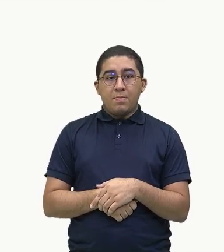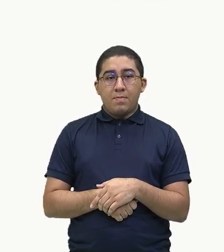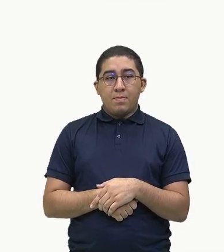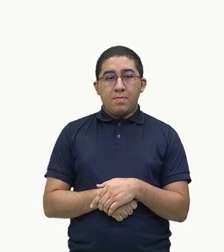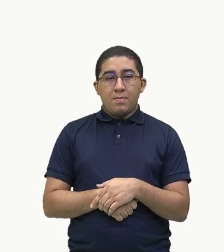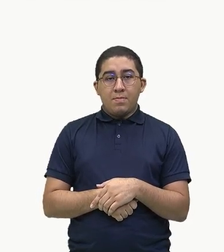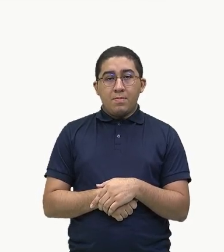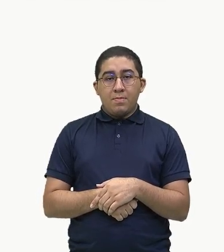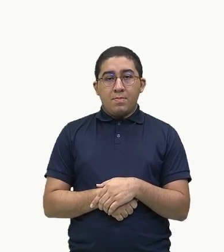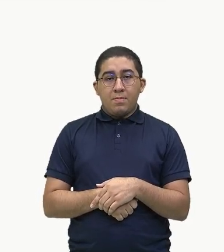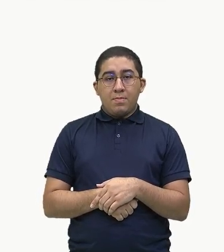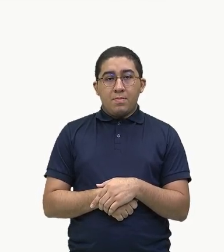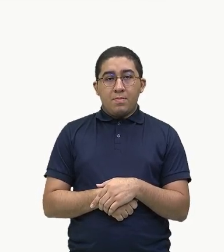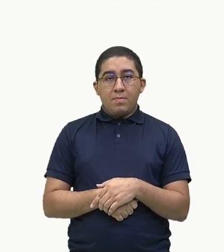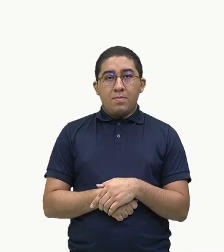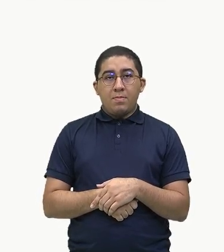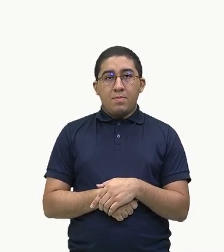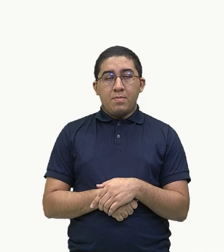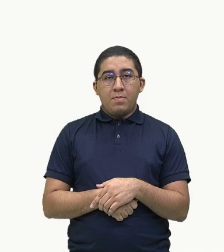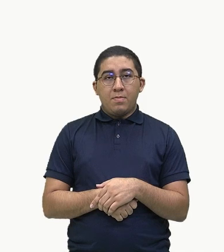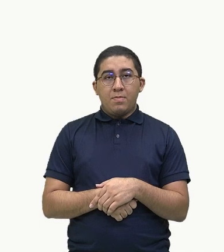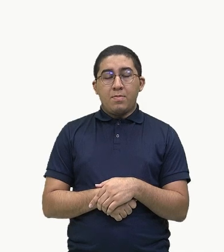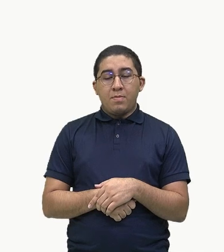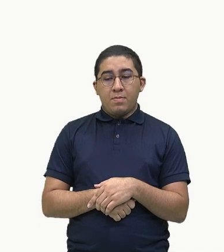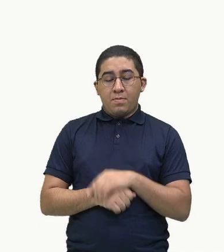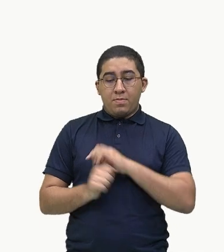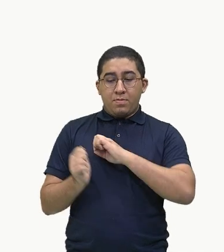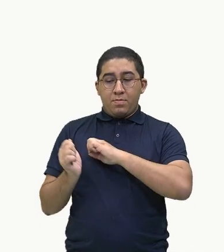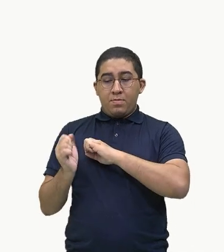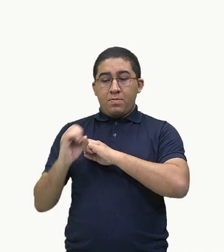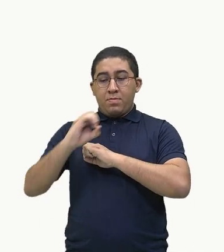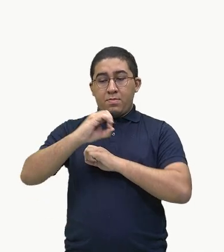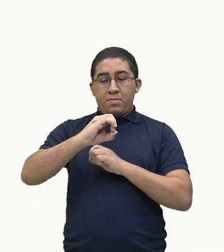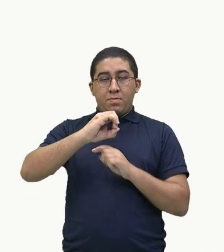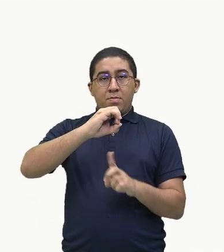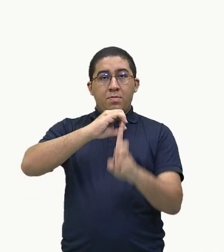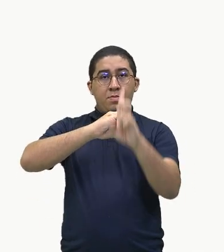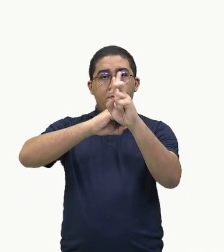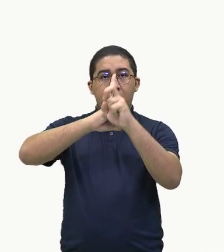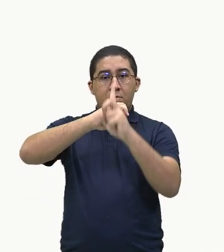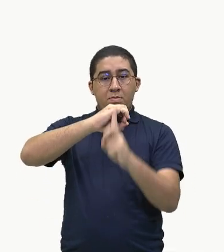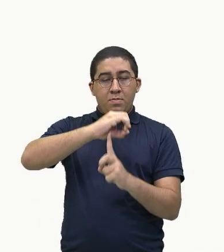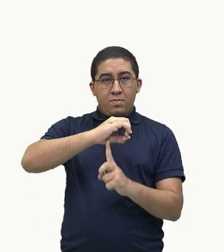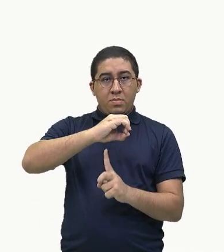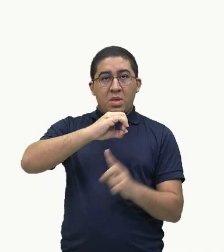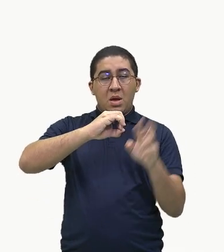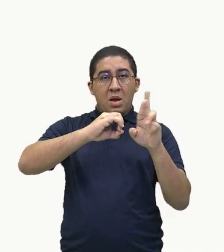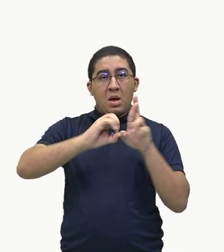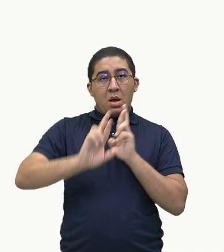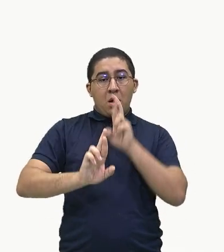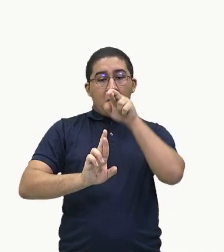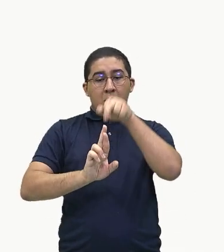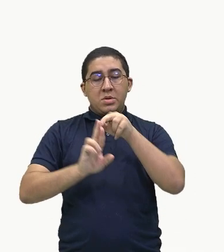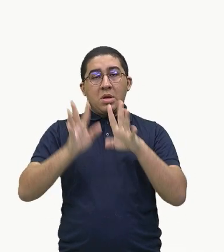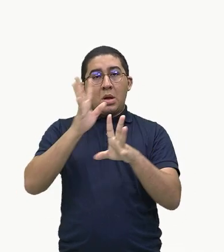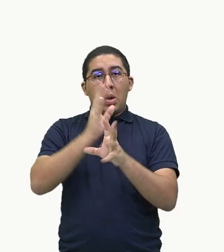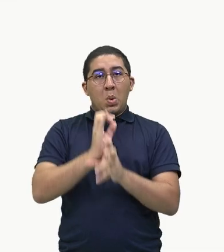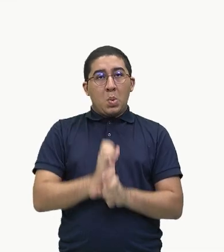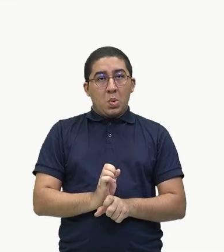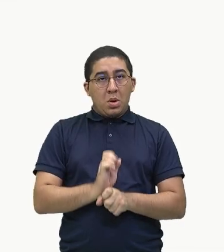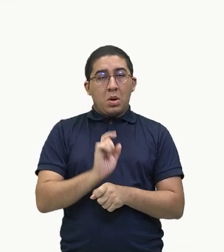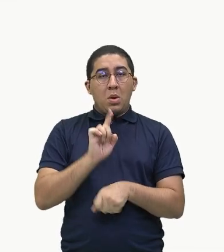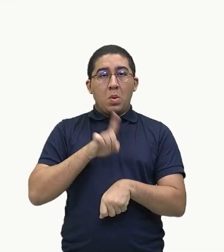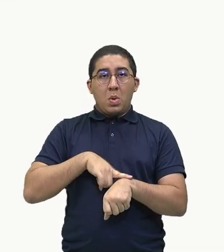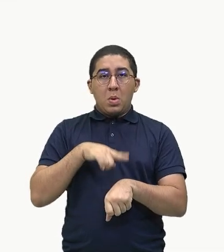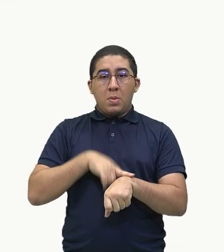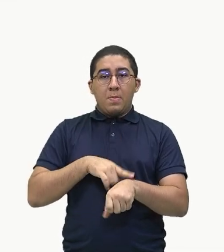o meridiano de Greenwich, ele foi escolhido como referência para calcular as